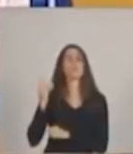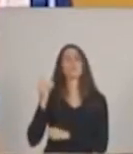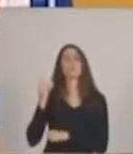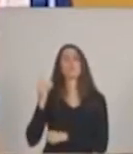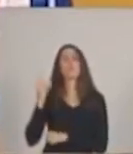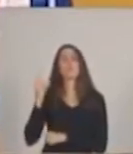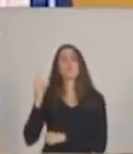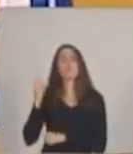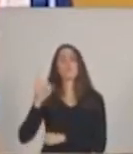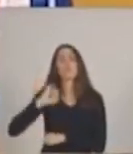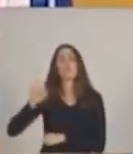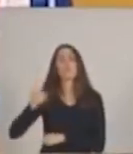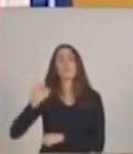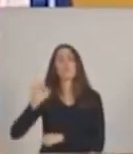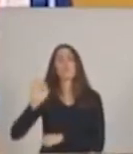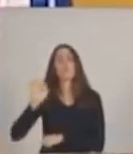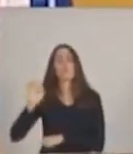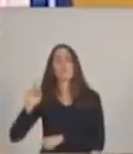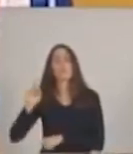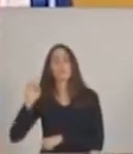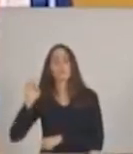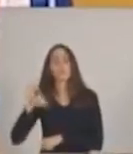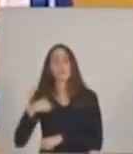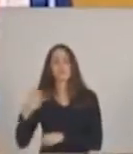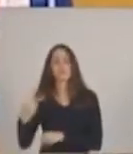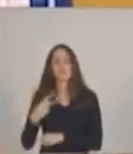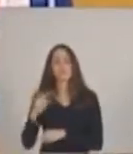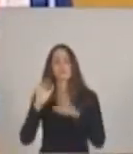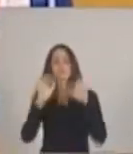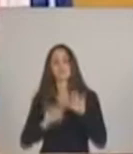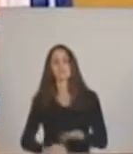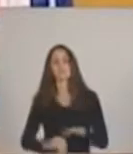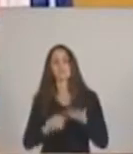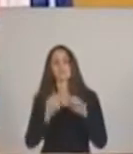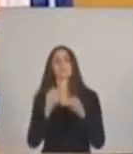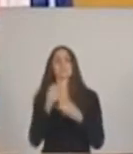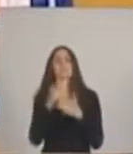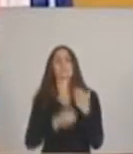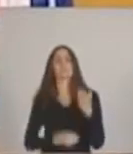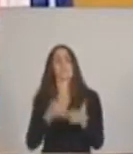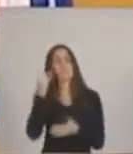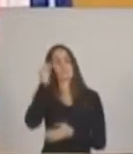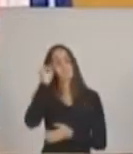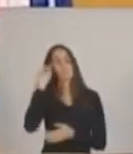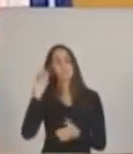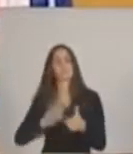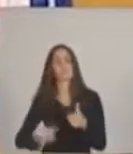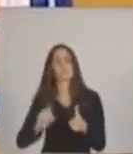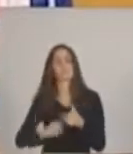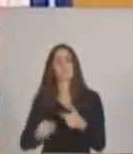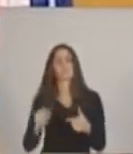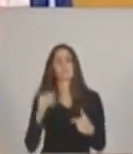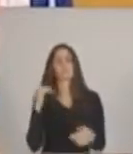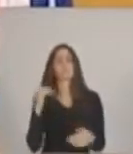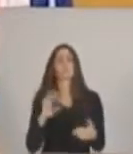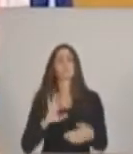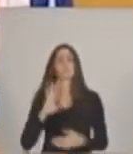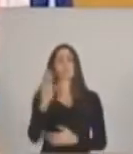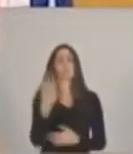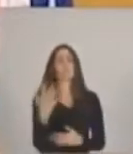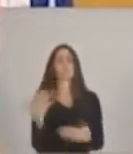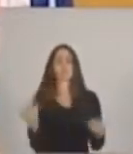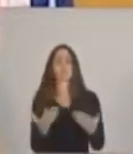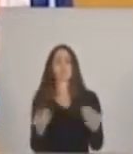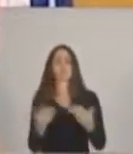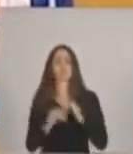em conjunto para poder evitar que essa situação da extinção, que é o que está ocorrendo com essa matéria